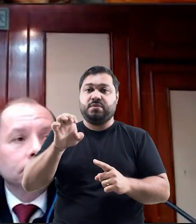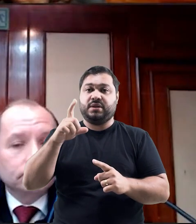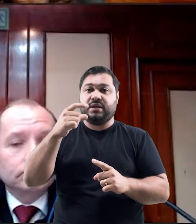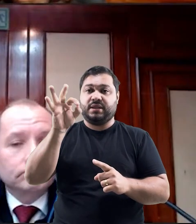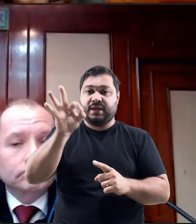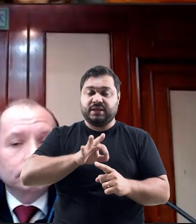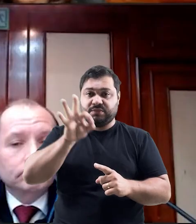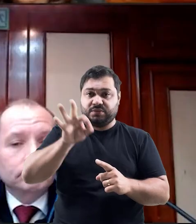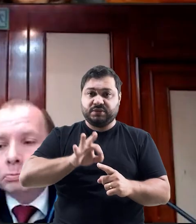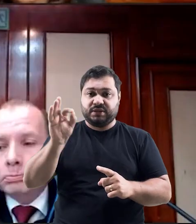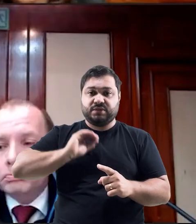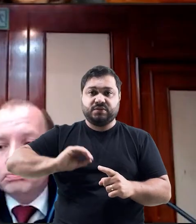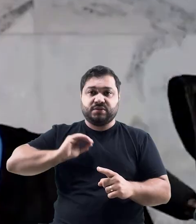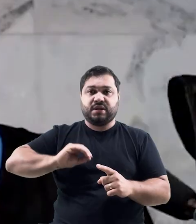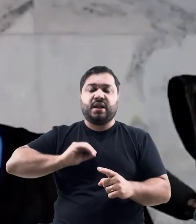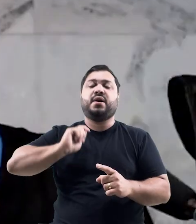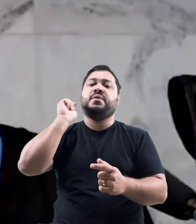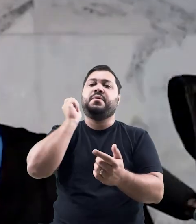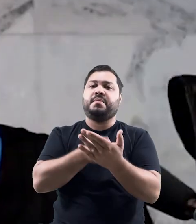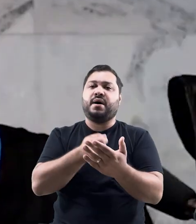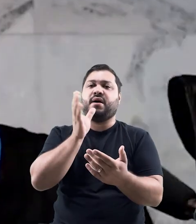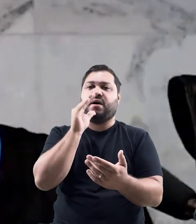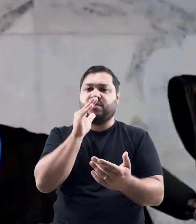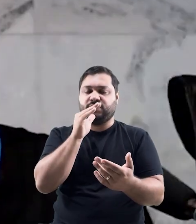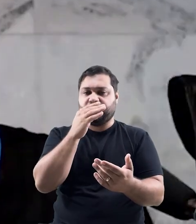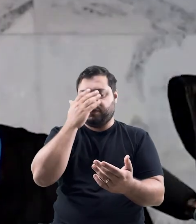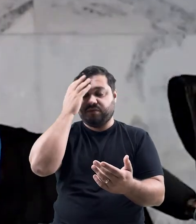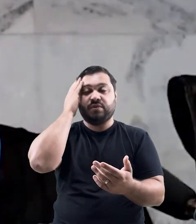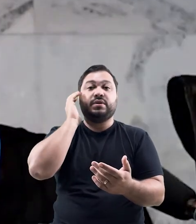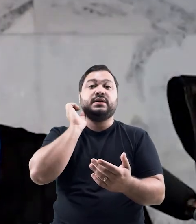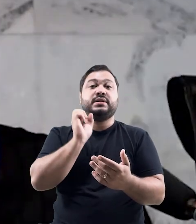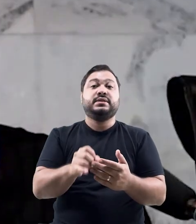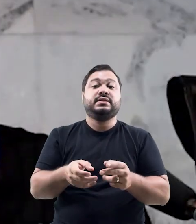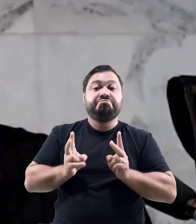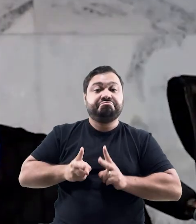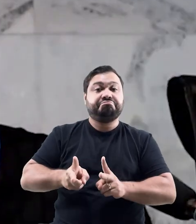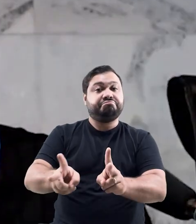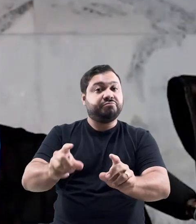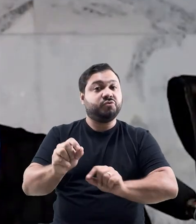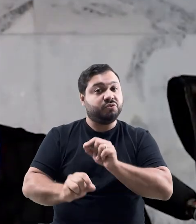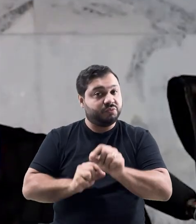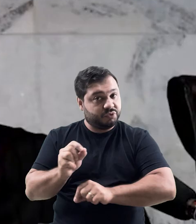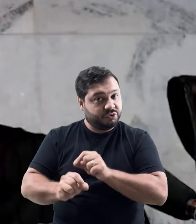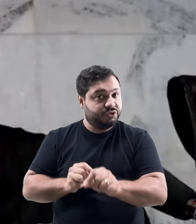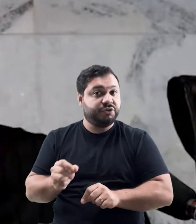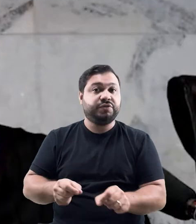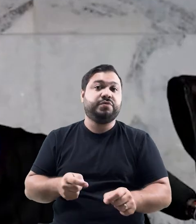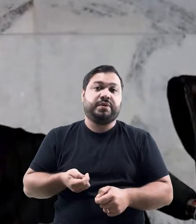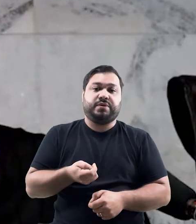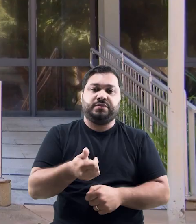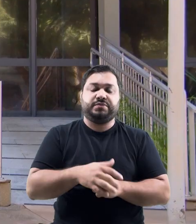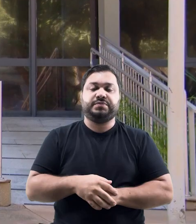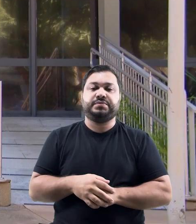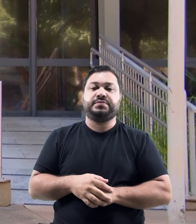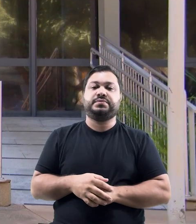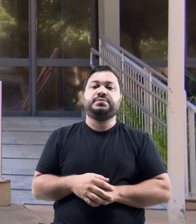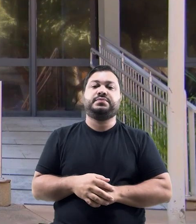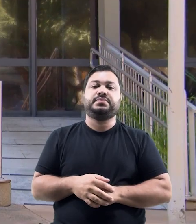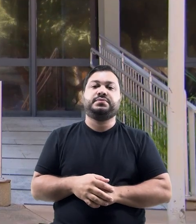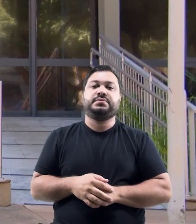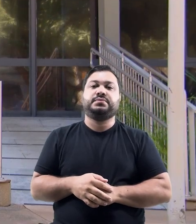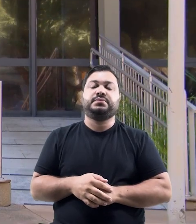de 10% da remuneração seja pago ao servidor enquanto perdurarem os motivos para sua concessão.